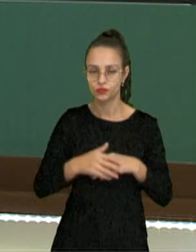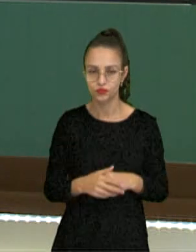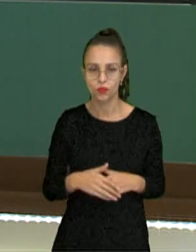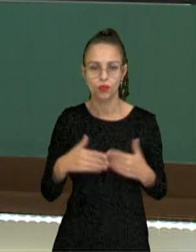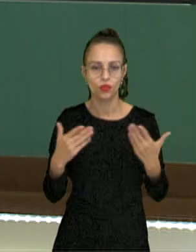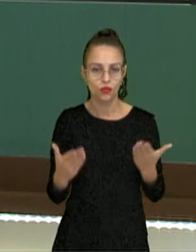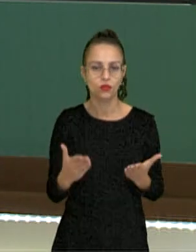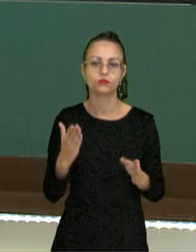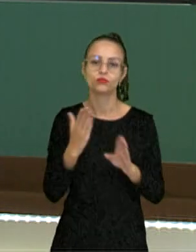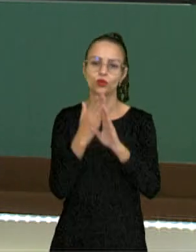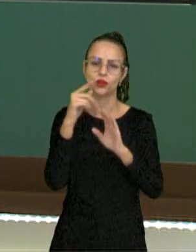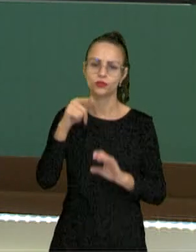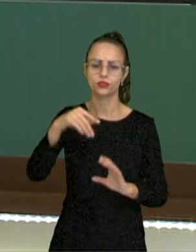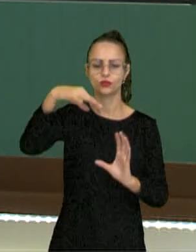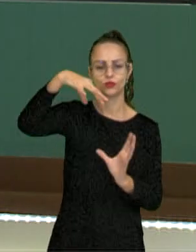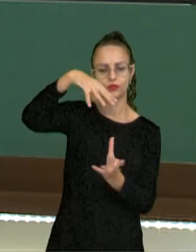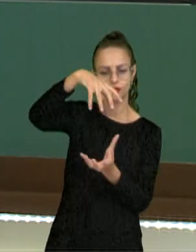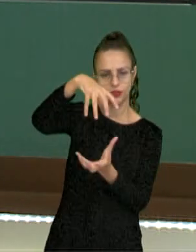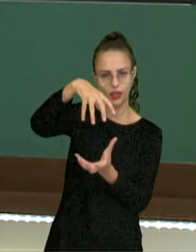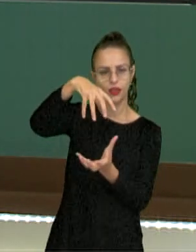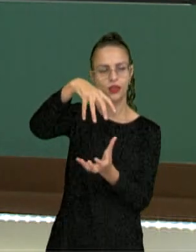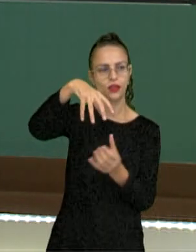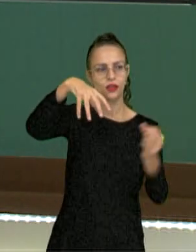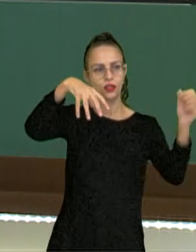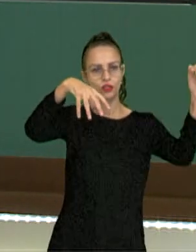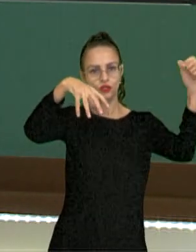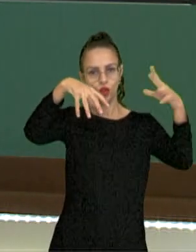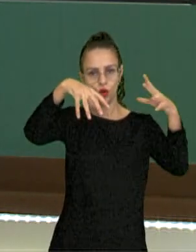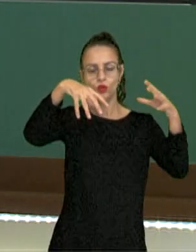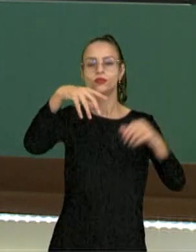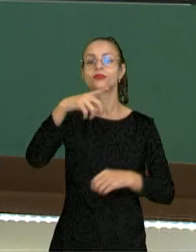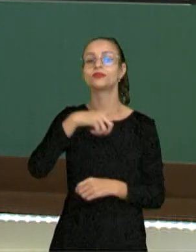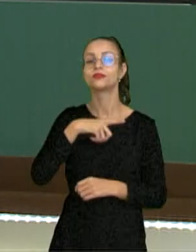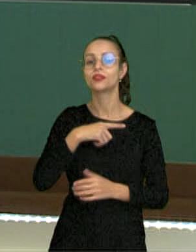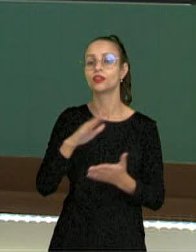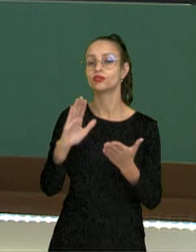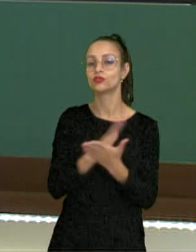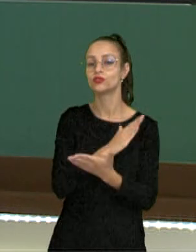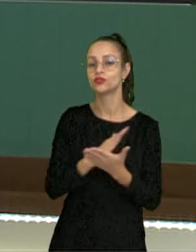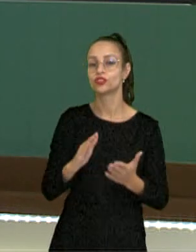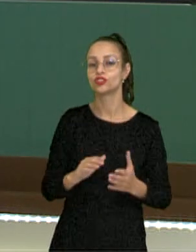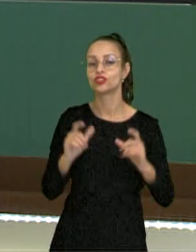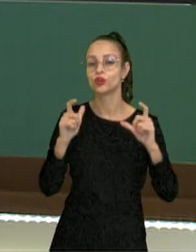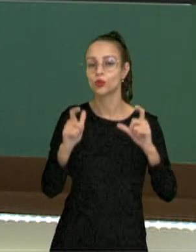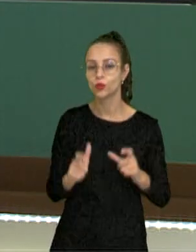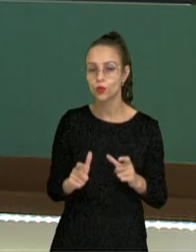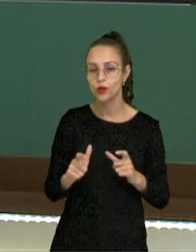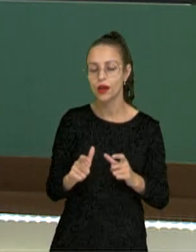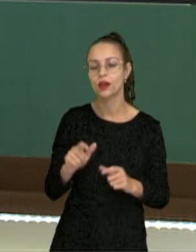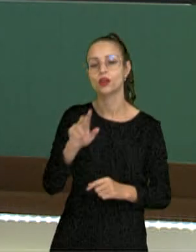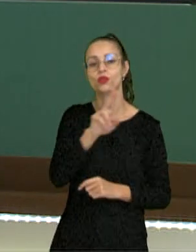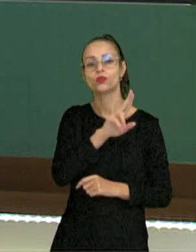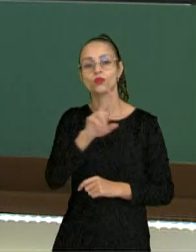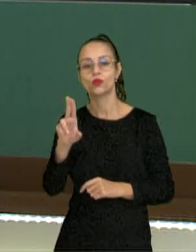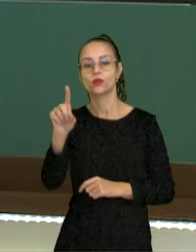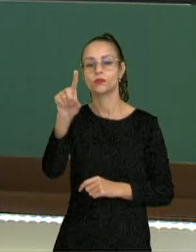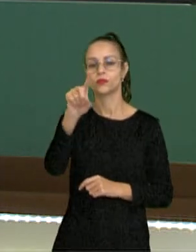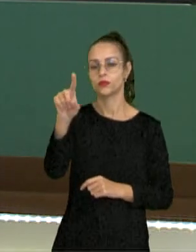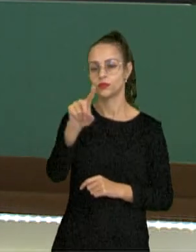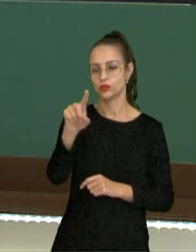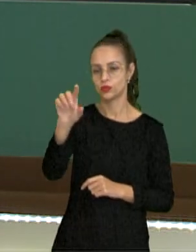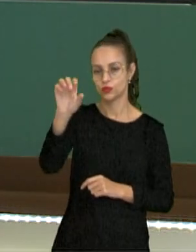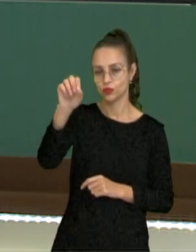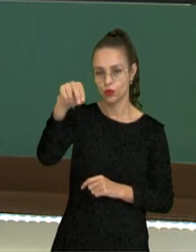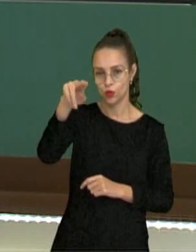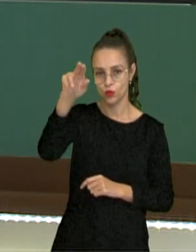aquecida pelo Sol, nós dividimos em áreas que são chamadas de zonas térmicas. Então nós vamos ter ali,